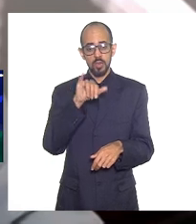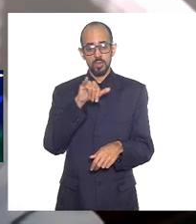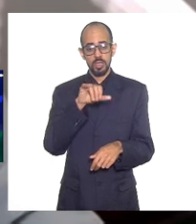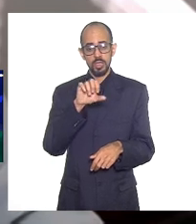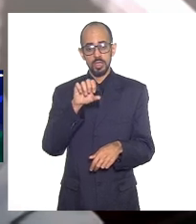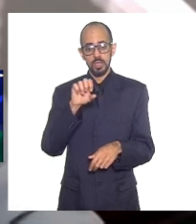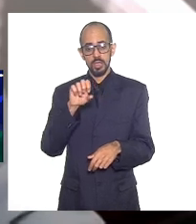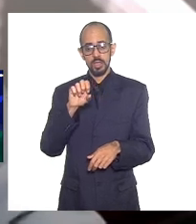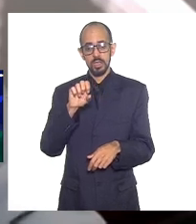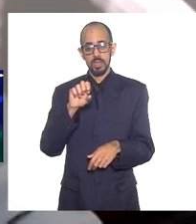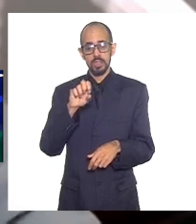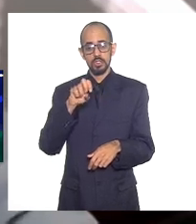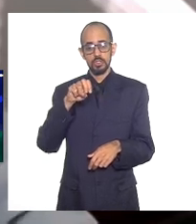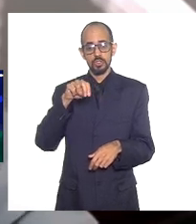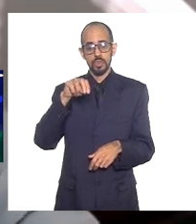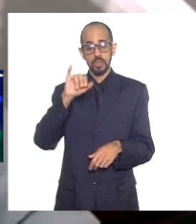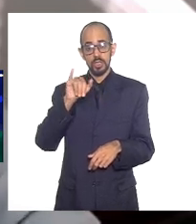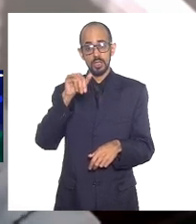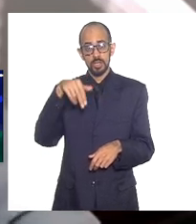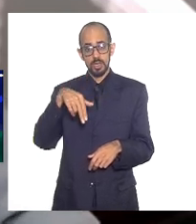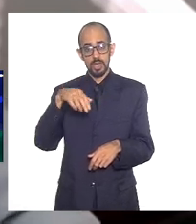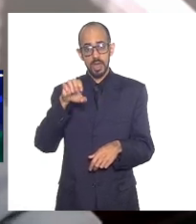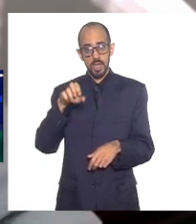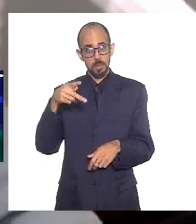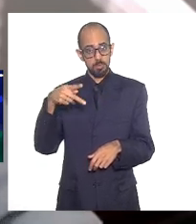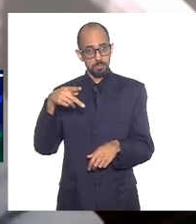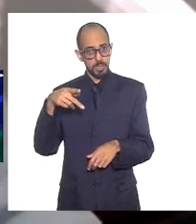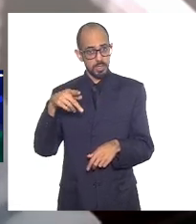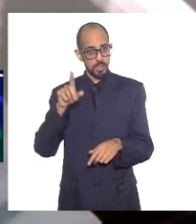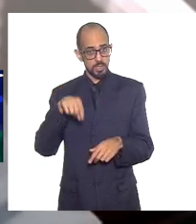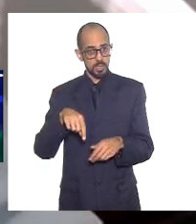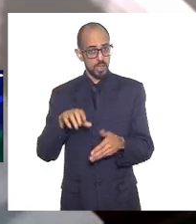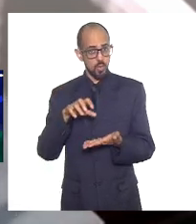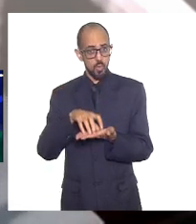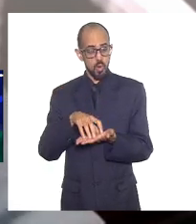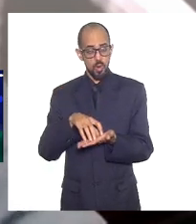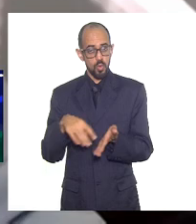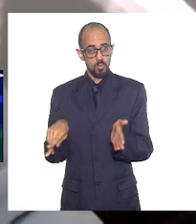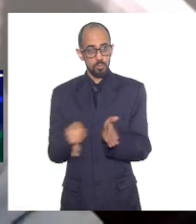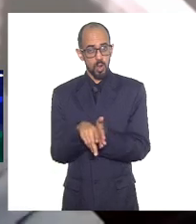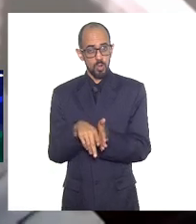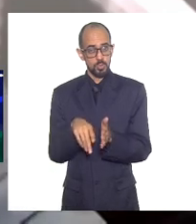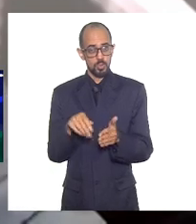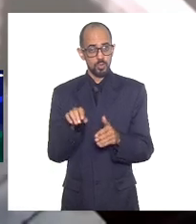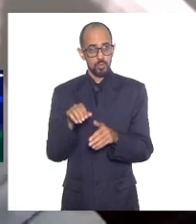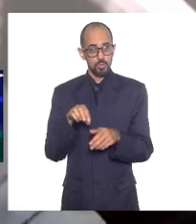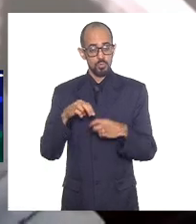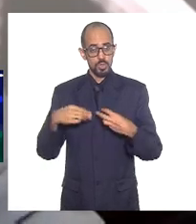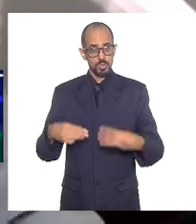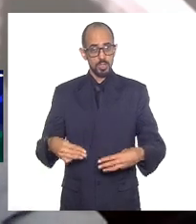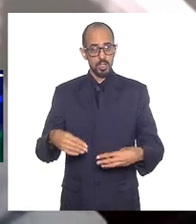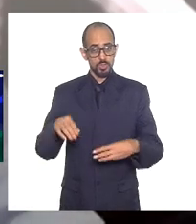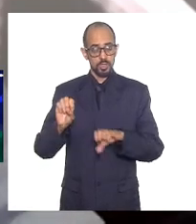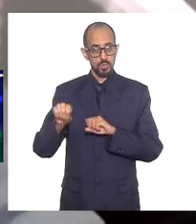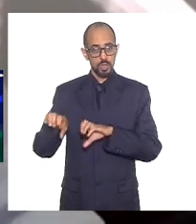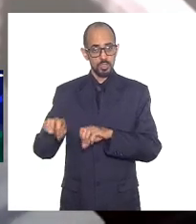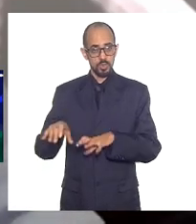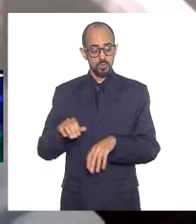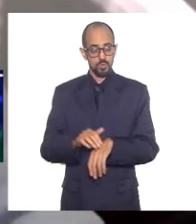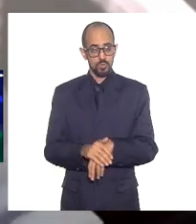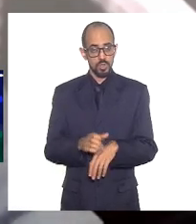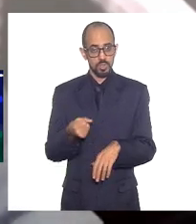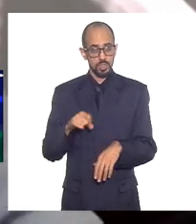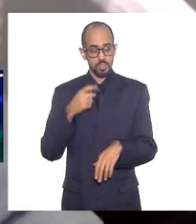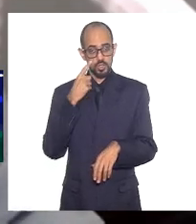Pedagógicos Anísio Teixeira, o INEP, órgão oficial do Ministério da Educação. Quando a gente se debruça, se quisermos, sobre os